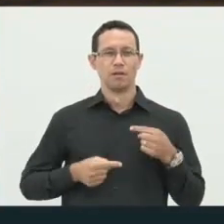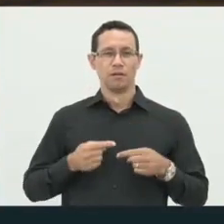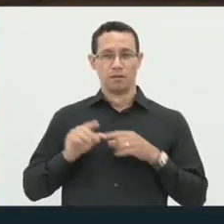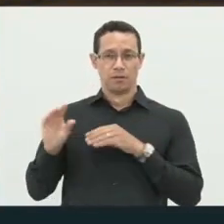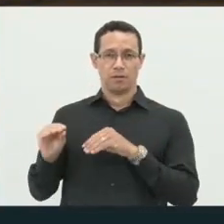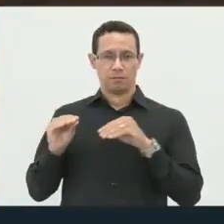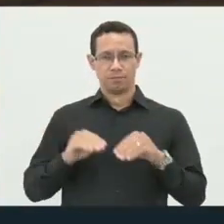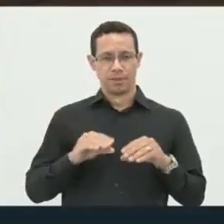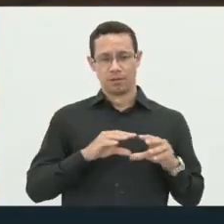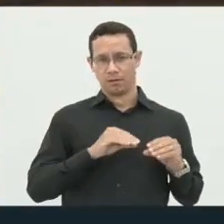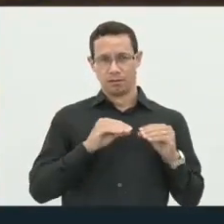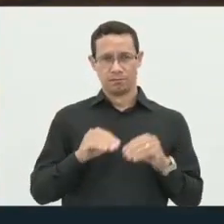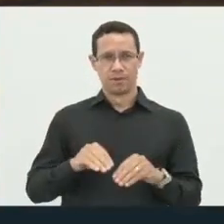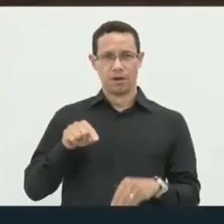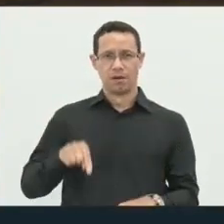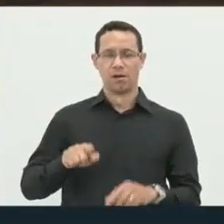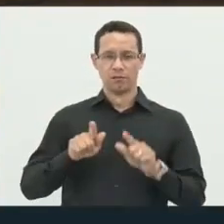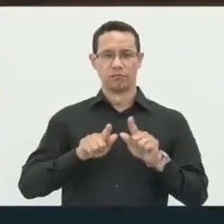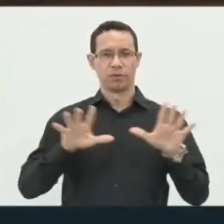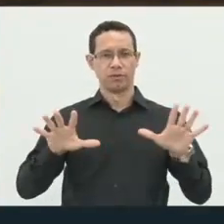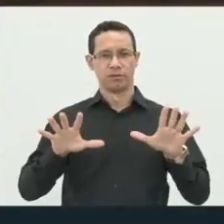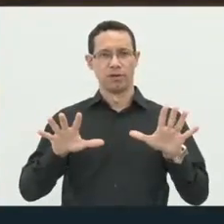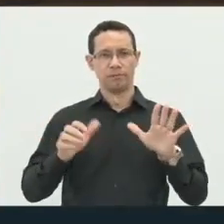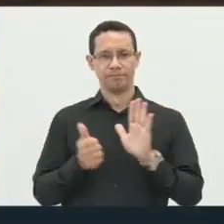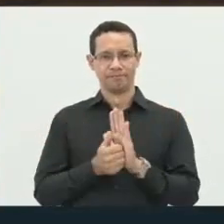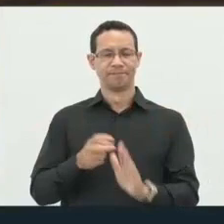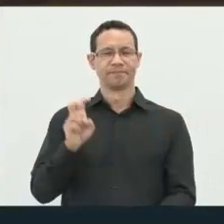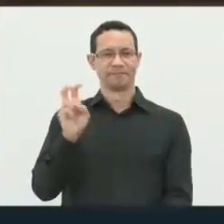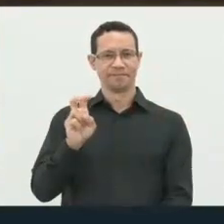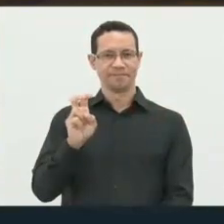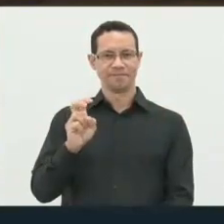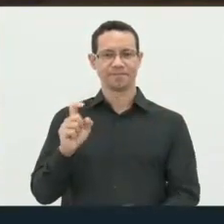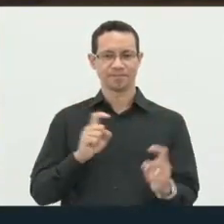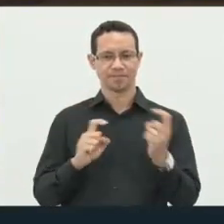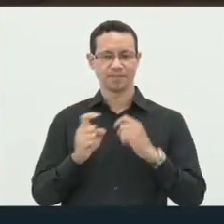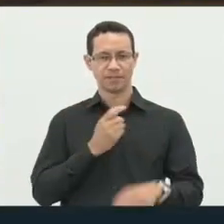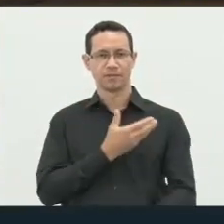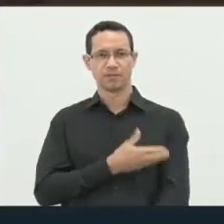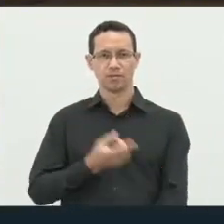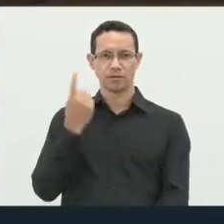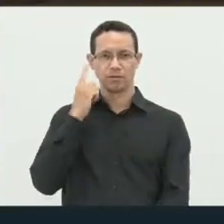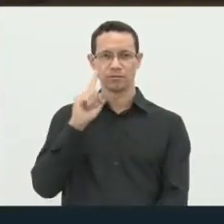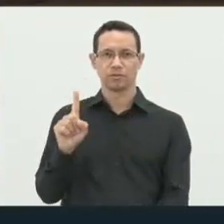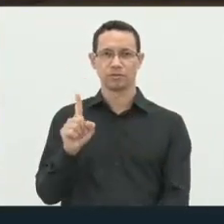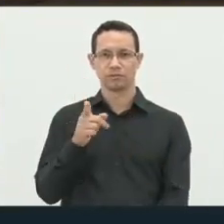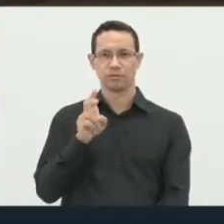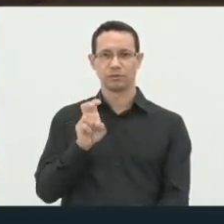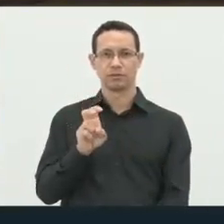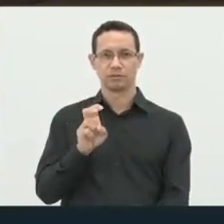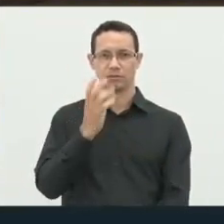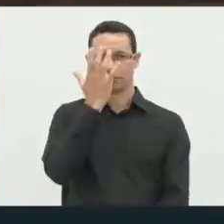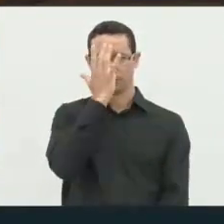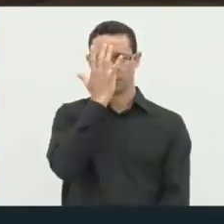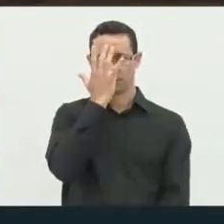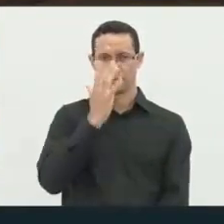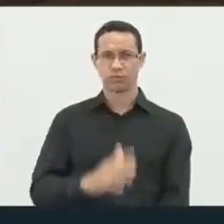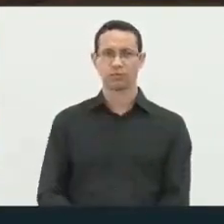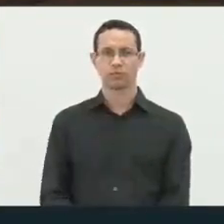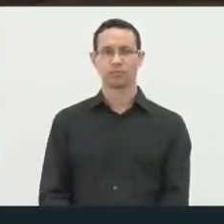na cidade de Guarulhos ocorrida na quinta sessão ordinária realizada no dia 15 de fevereiro